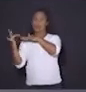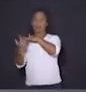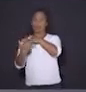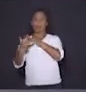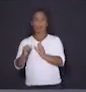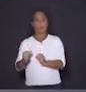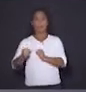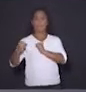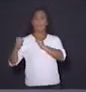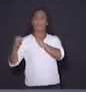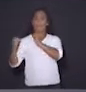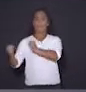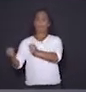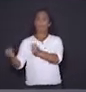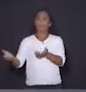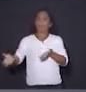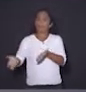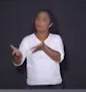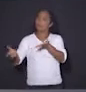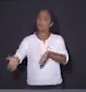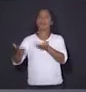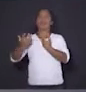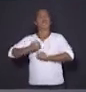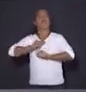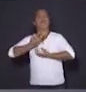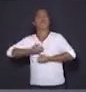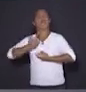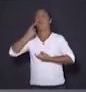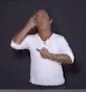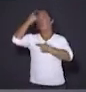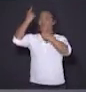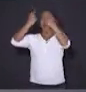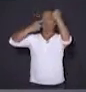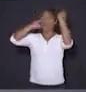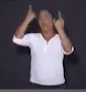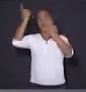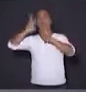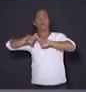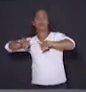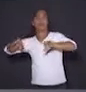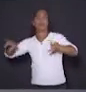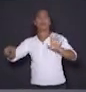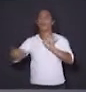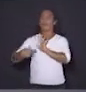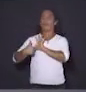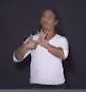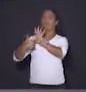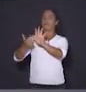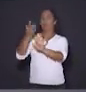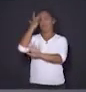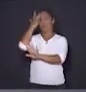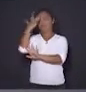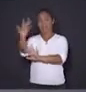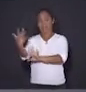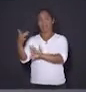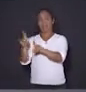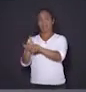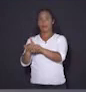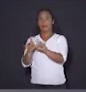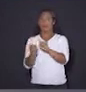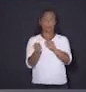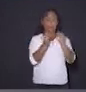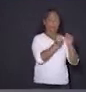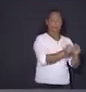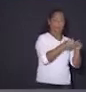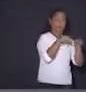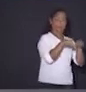é o fato de as pessoas poderem falar o que pensam de adversidade aparecer com mais facilidade ela também pode potencializar